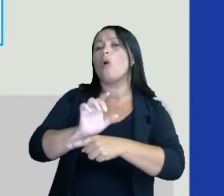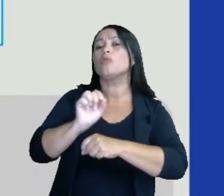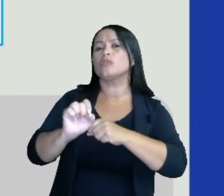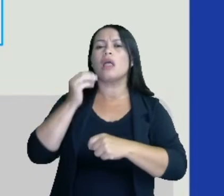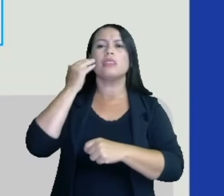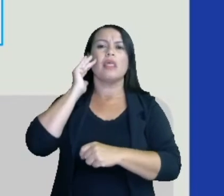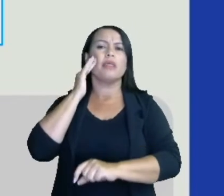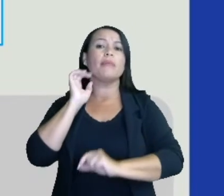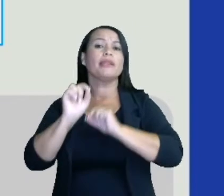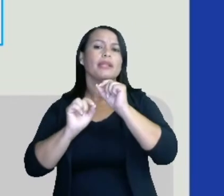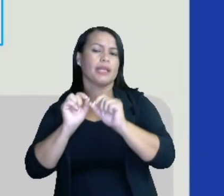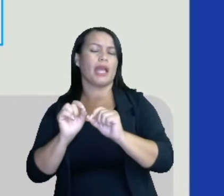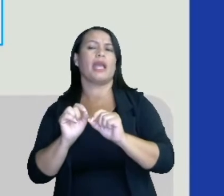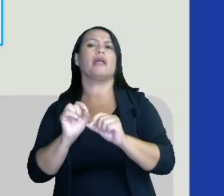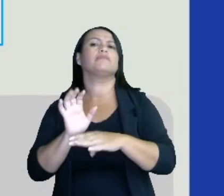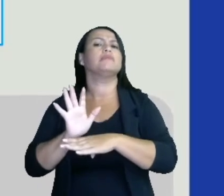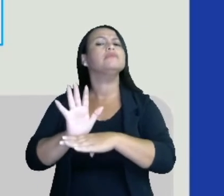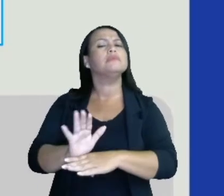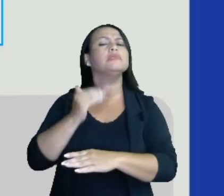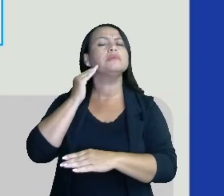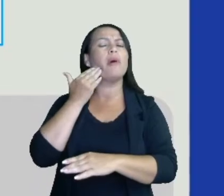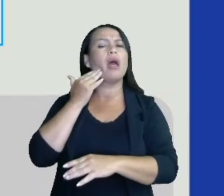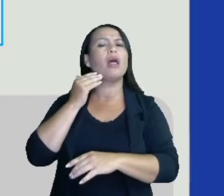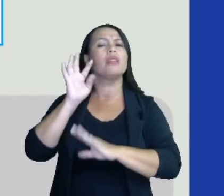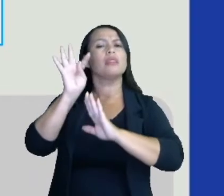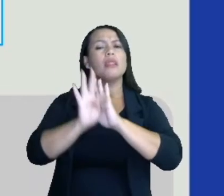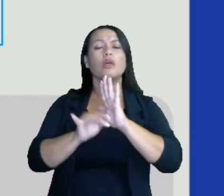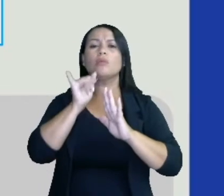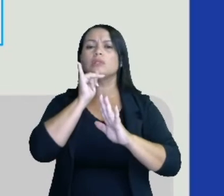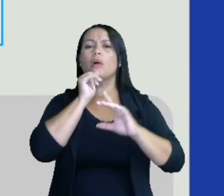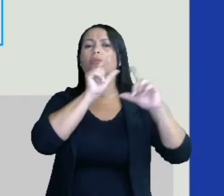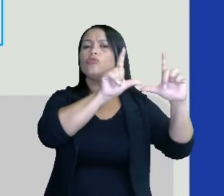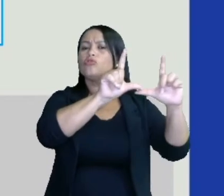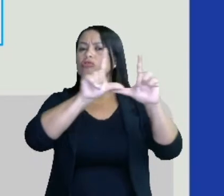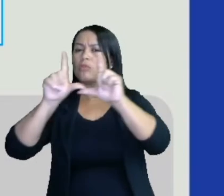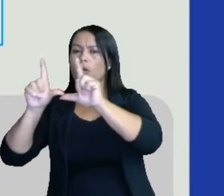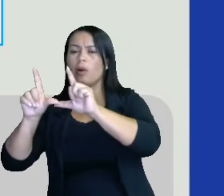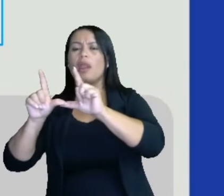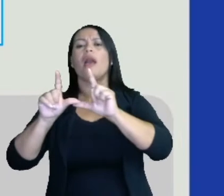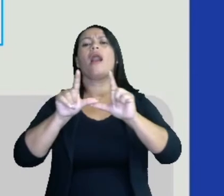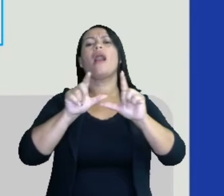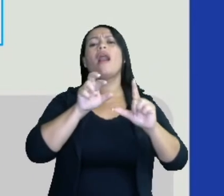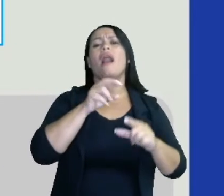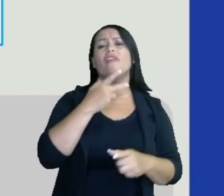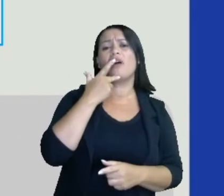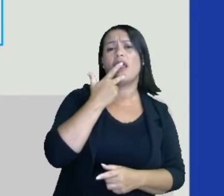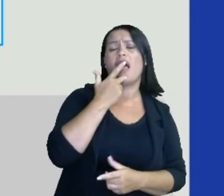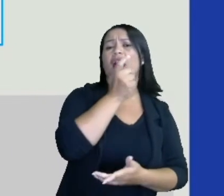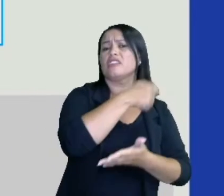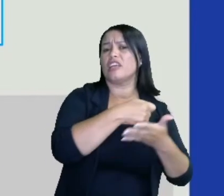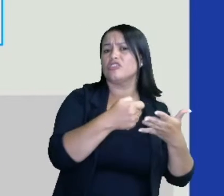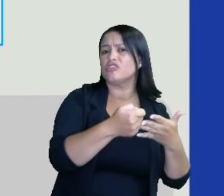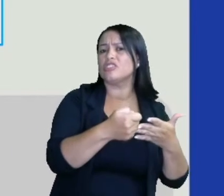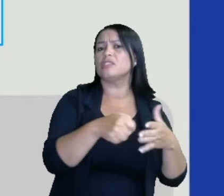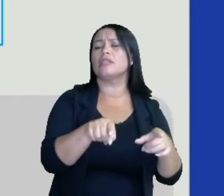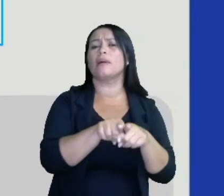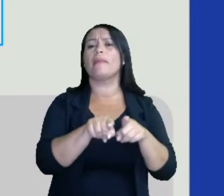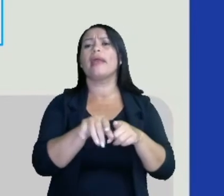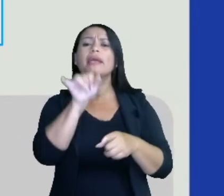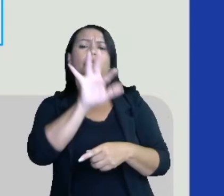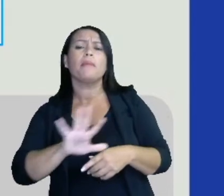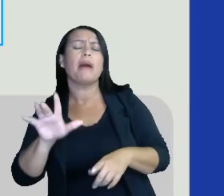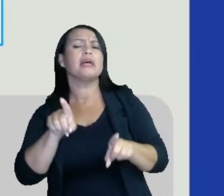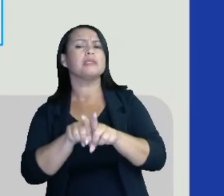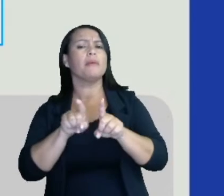seja, como a gente viu, né, é uma história em quadrinho. Então, a verbal e a não verbal nos ajudam ali, numa mistura,